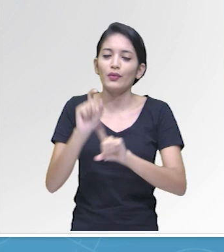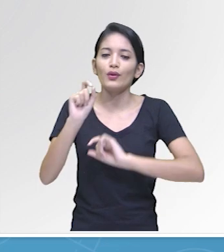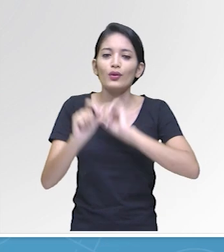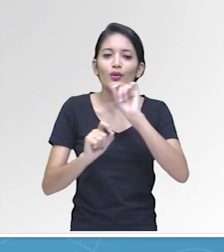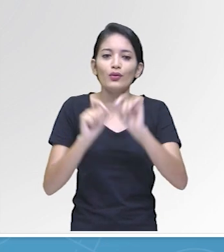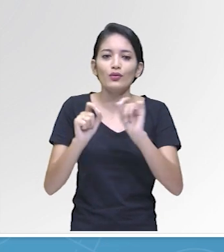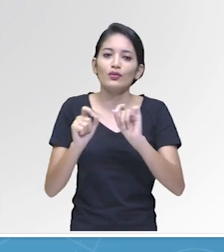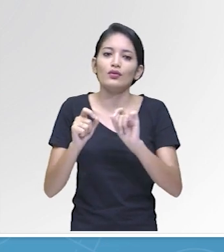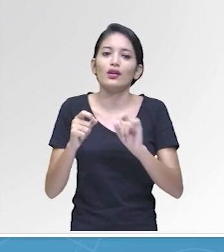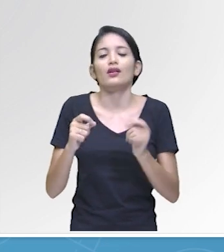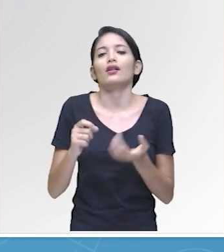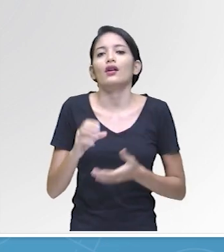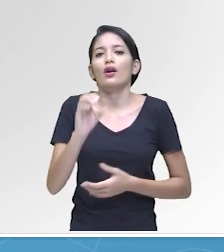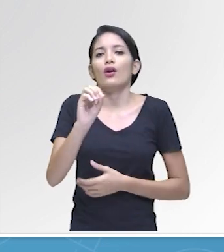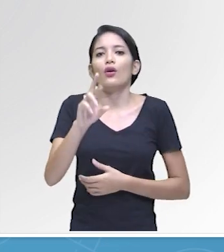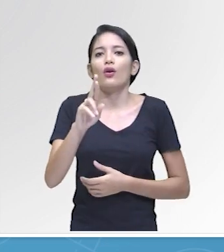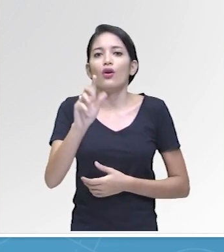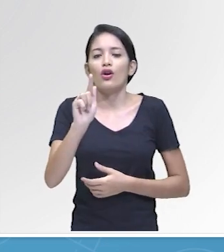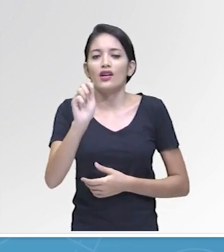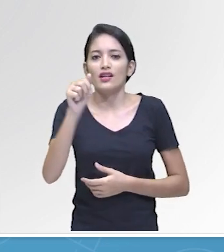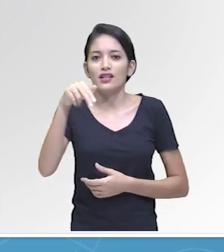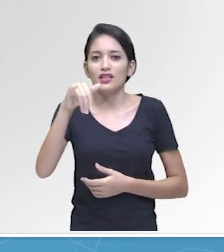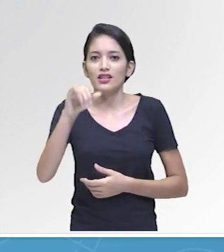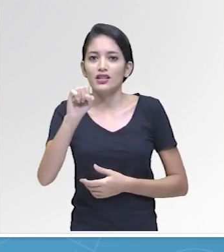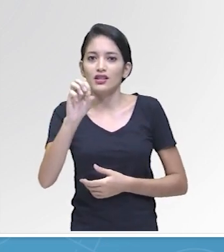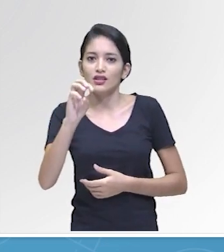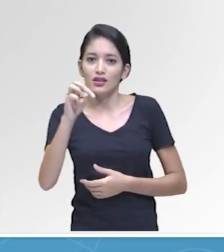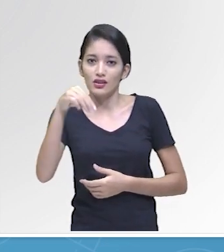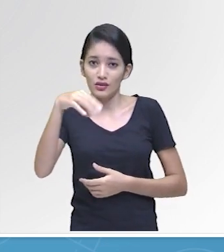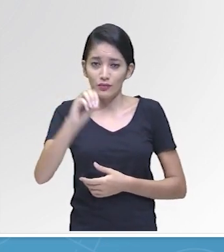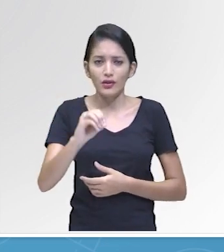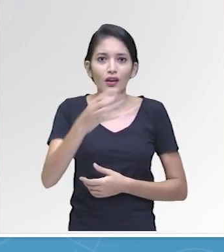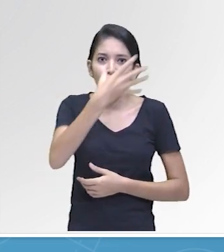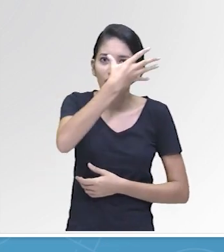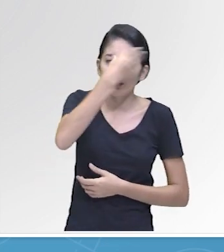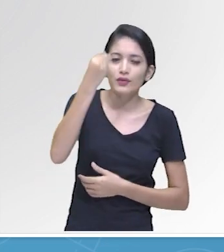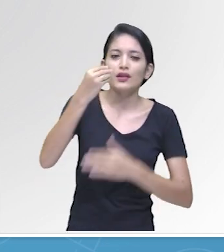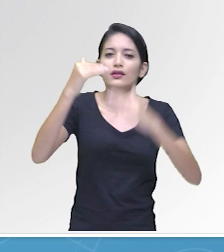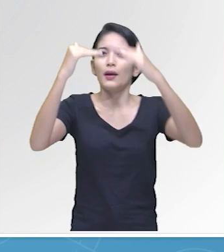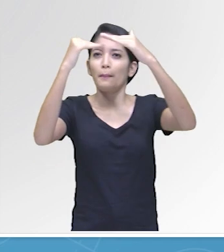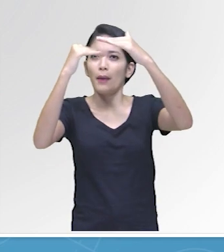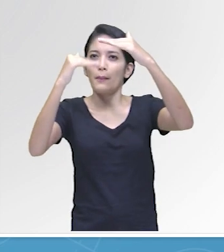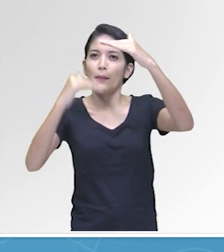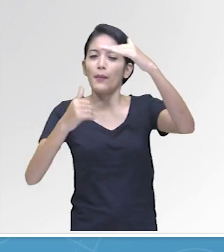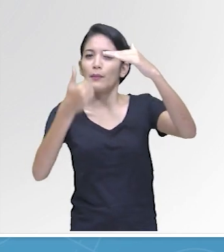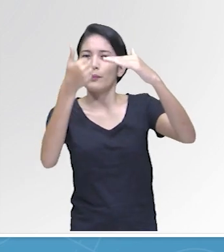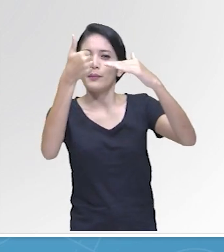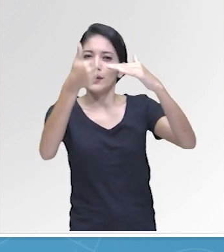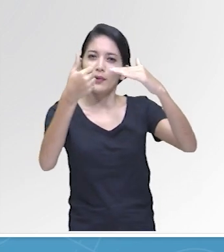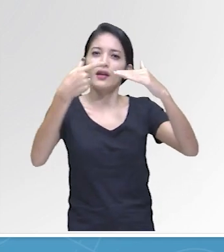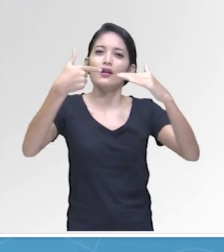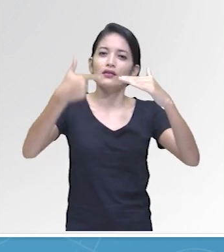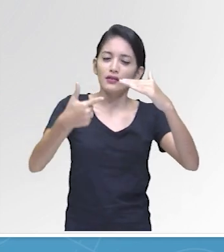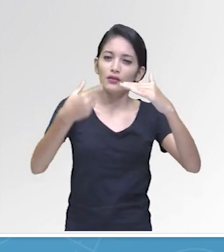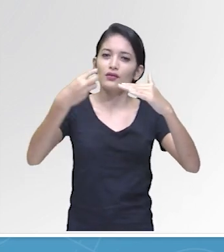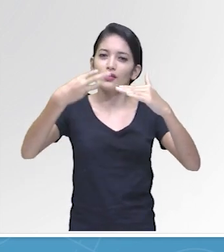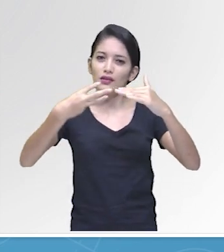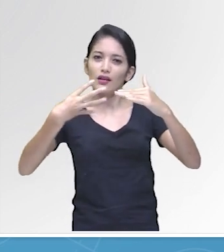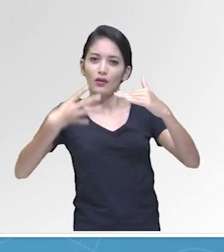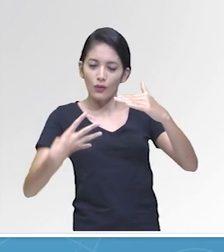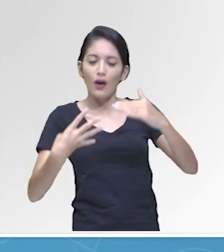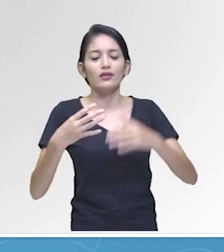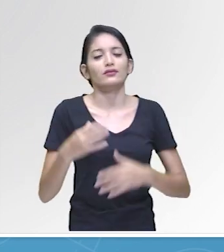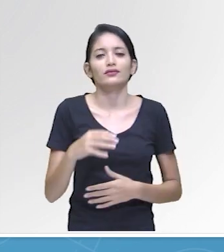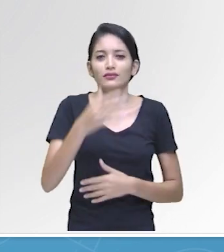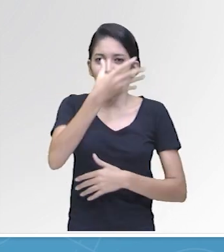organismo. Não esqueçam dessa ordem. célula, tecido, órgão,